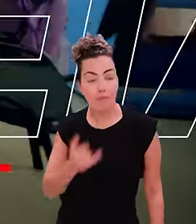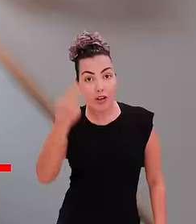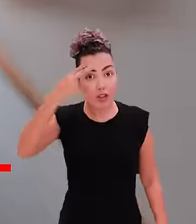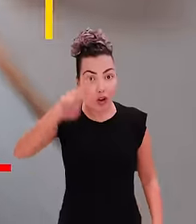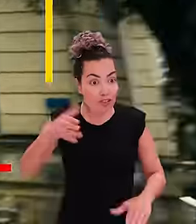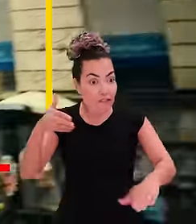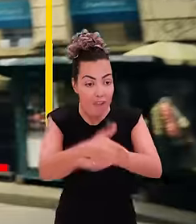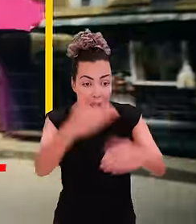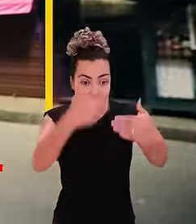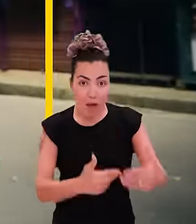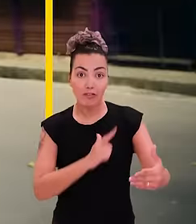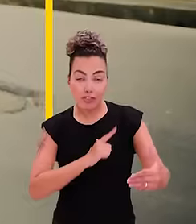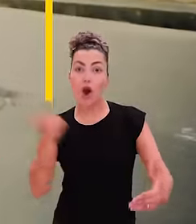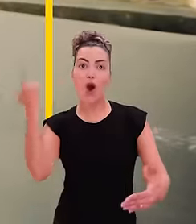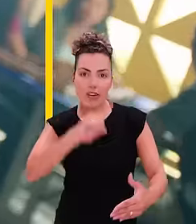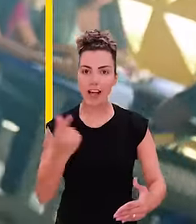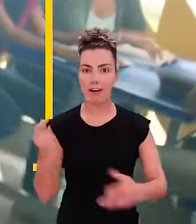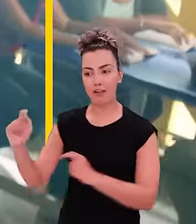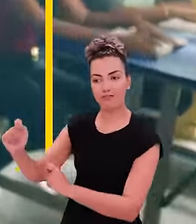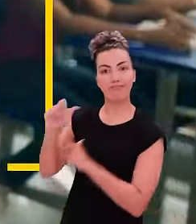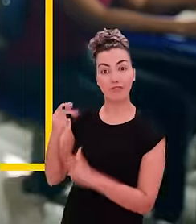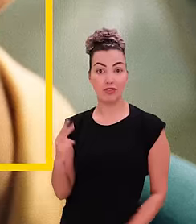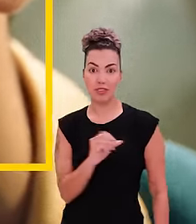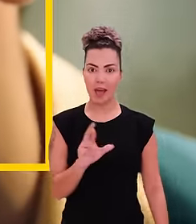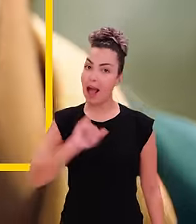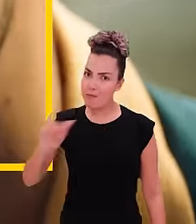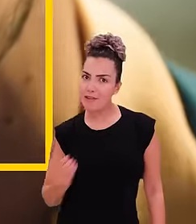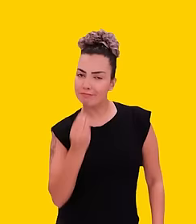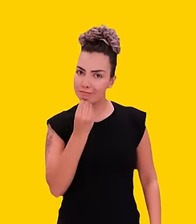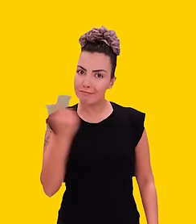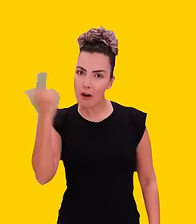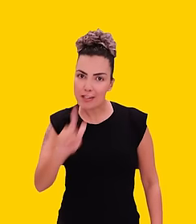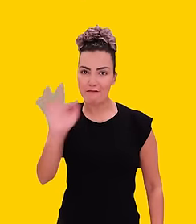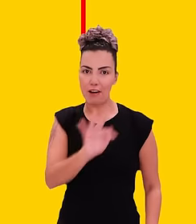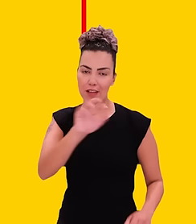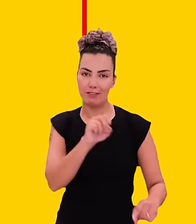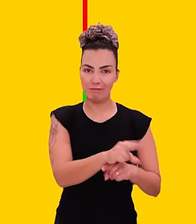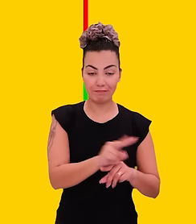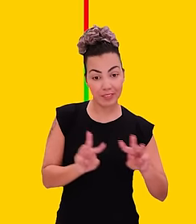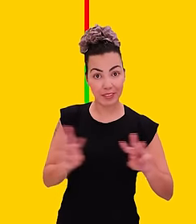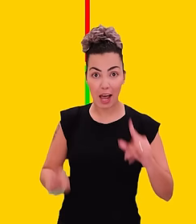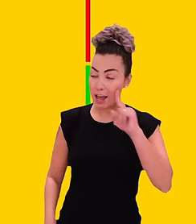ganham um incentivo financeiro de R$200. É a sua chance de ingressar no ensino superior. Saiba mais em